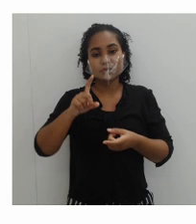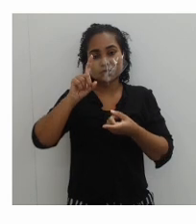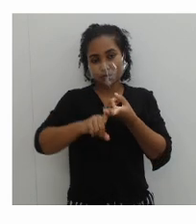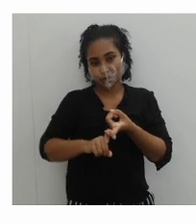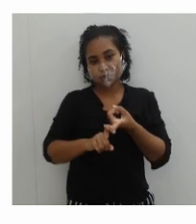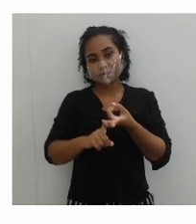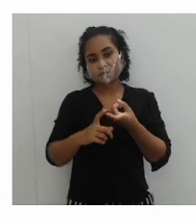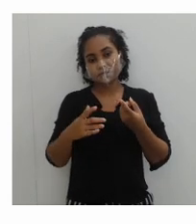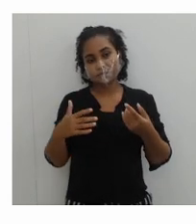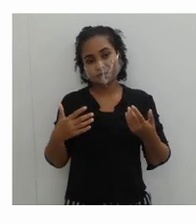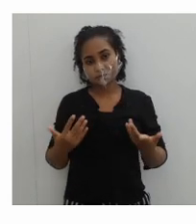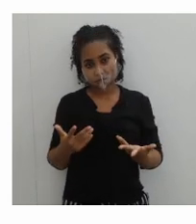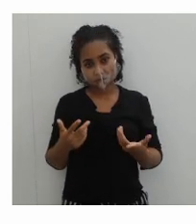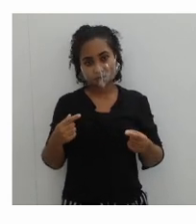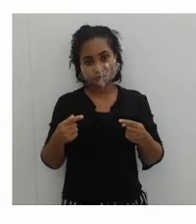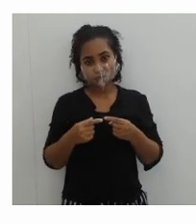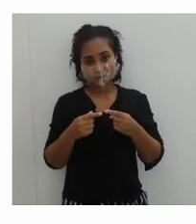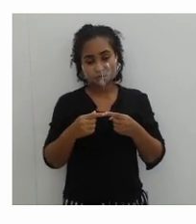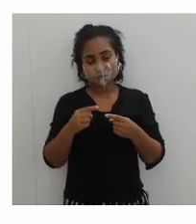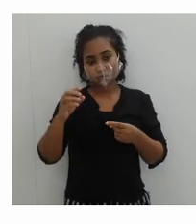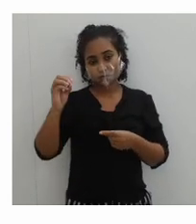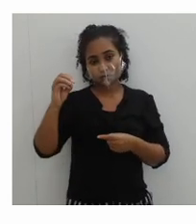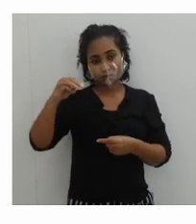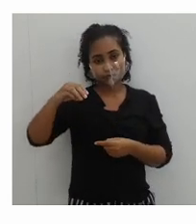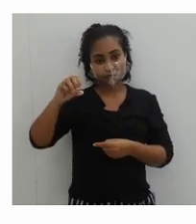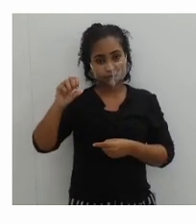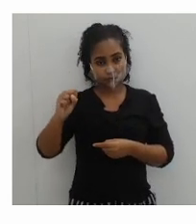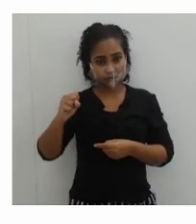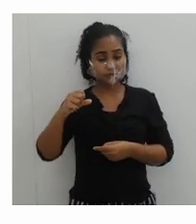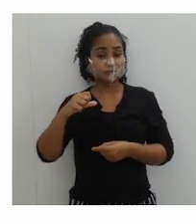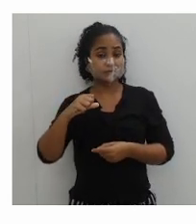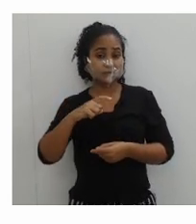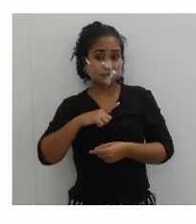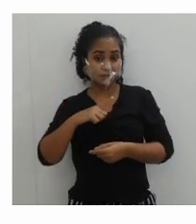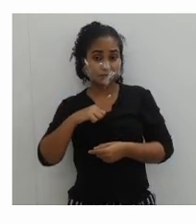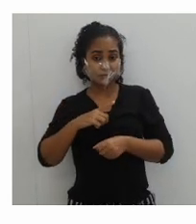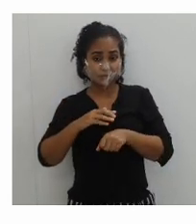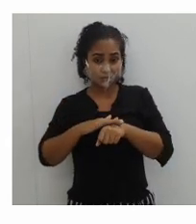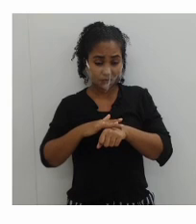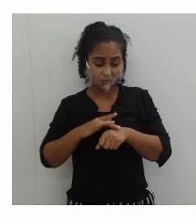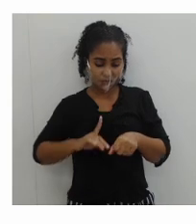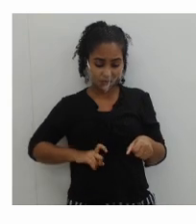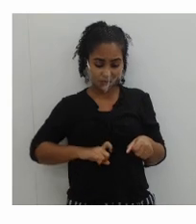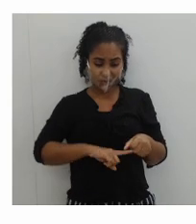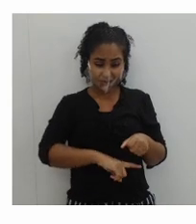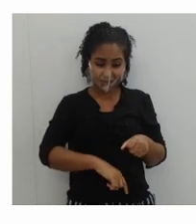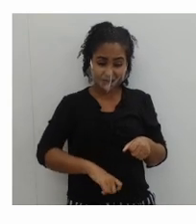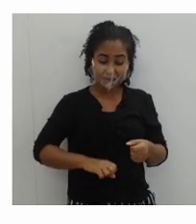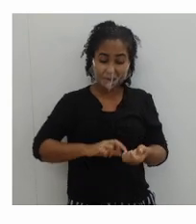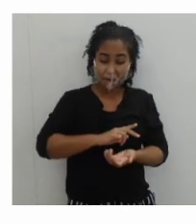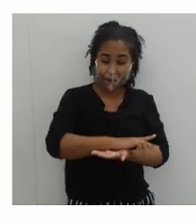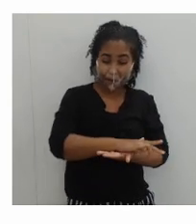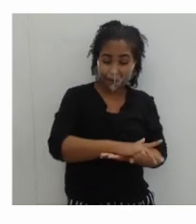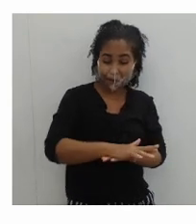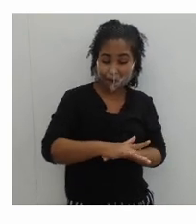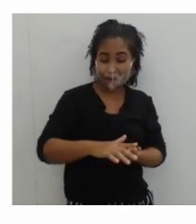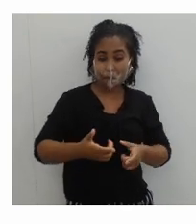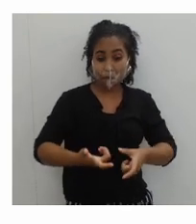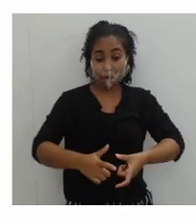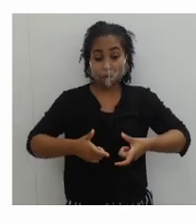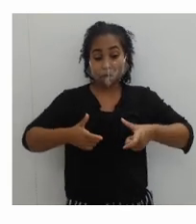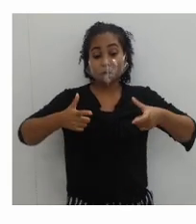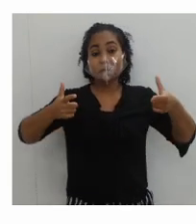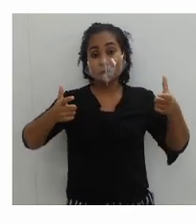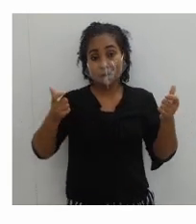hospedeiro. De acordo com a Organização Mundial de Saúde, as doenças parasitárias, elas afetam bilhões de pessoas e